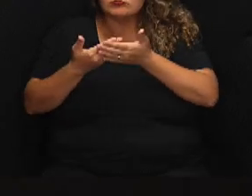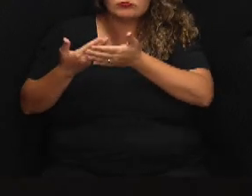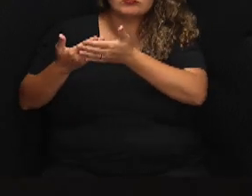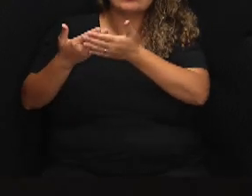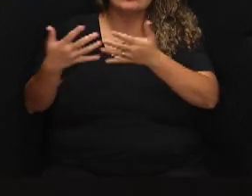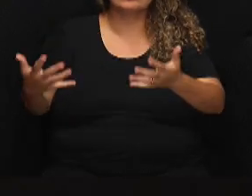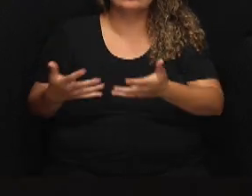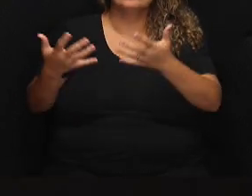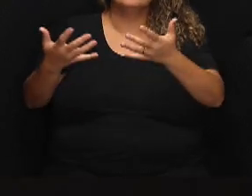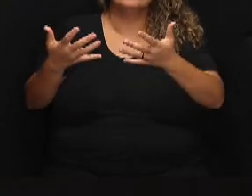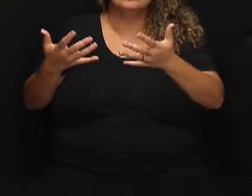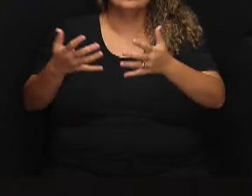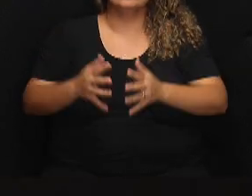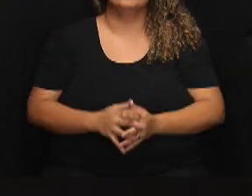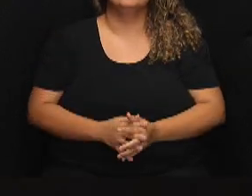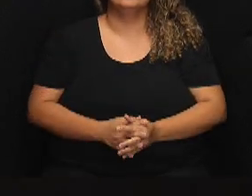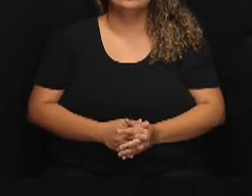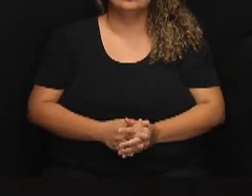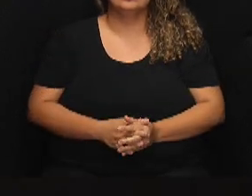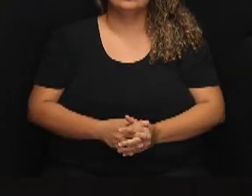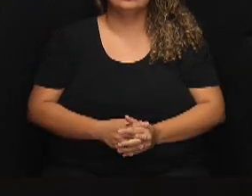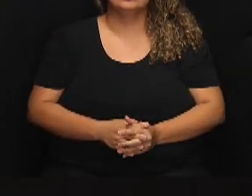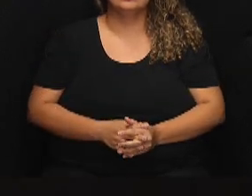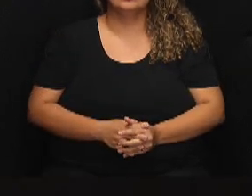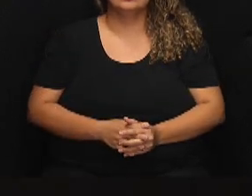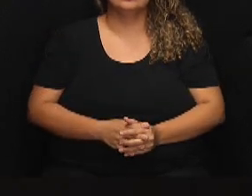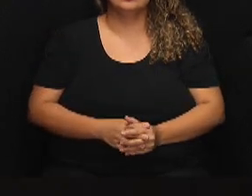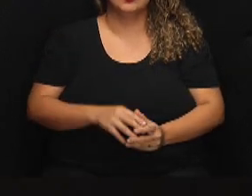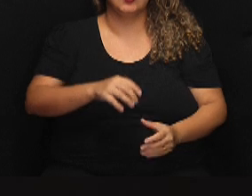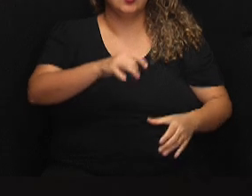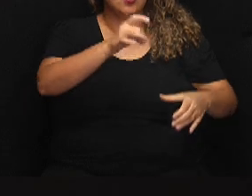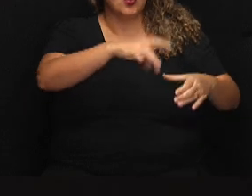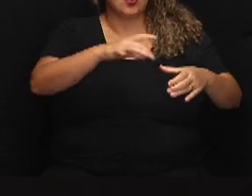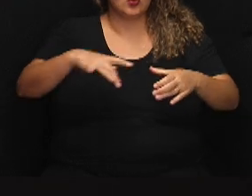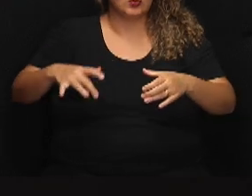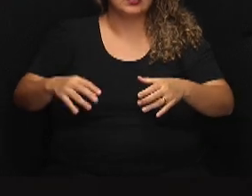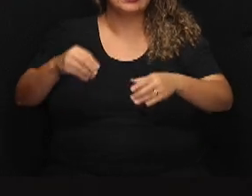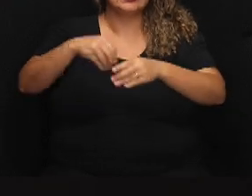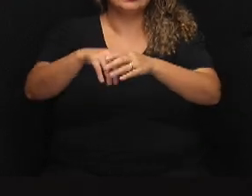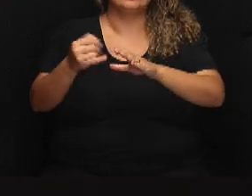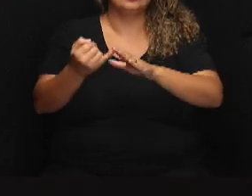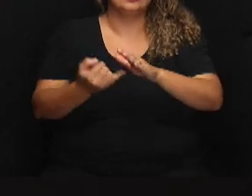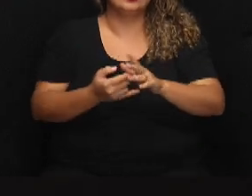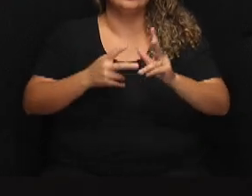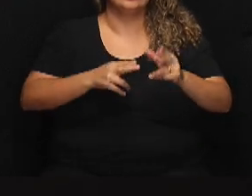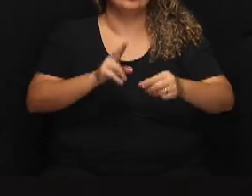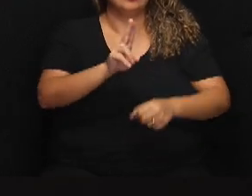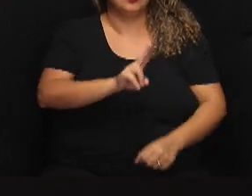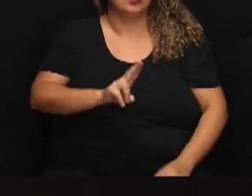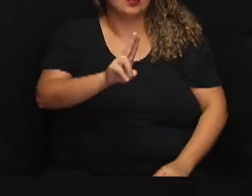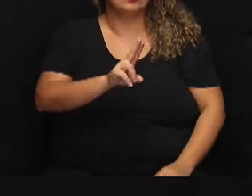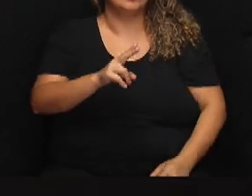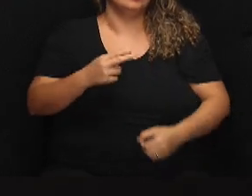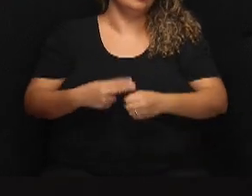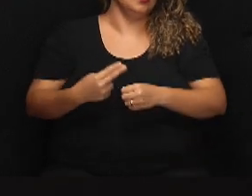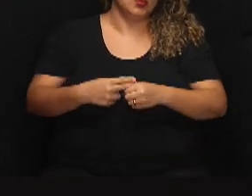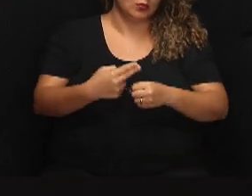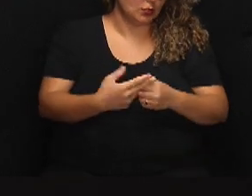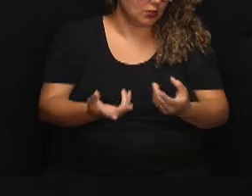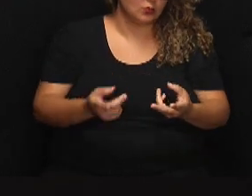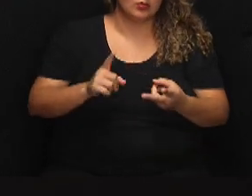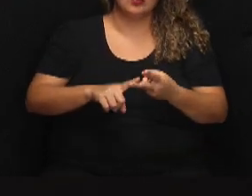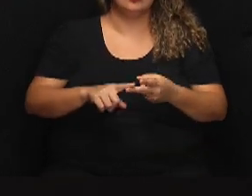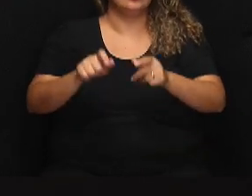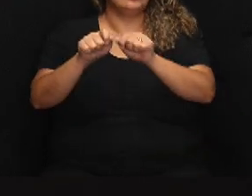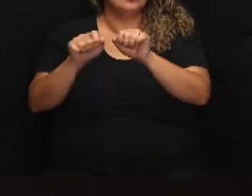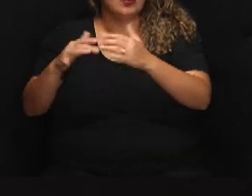a pesquisa, né, e que prevê o cultivo dentro de instituições como a universidade, como a Unicamp, como o Instituto